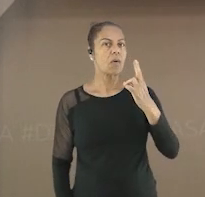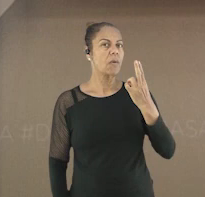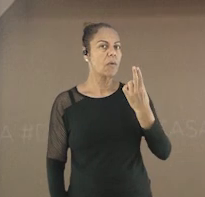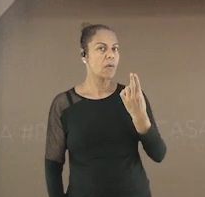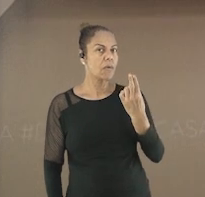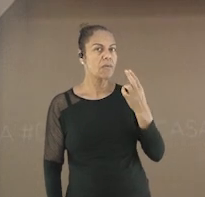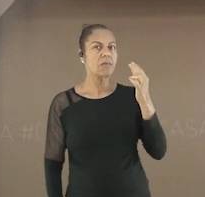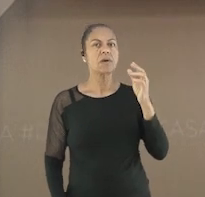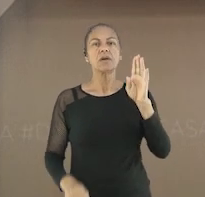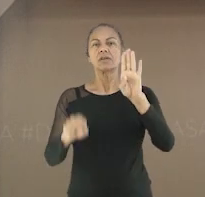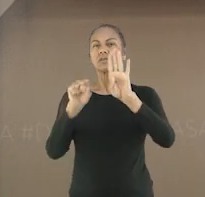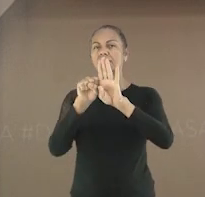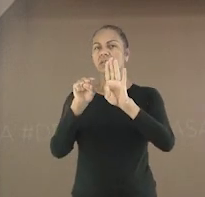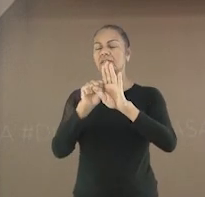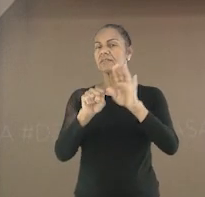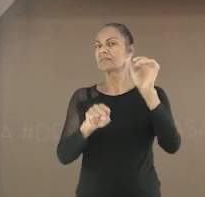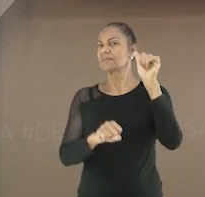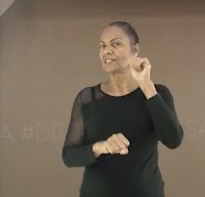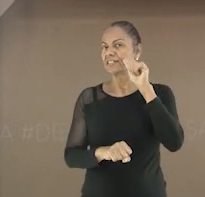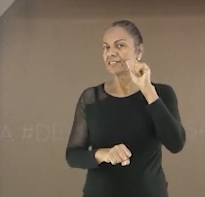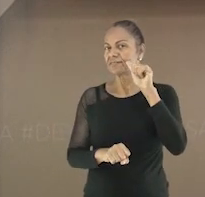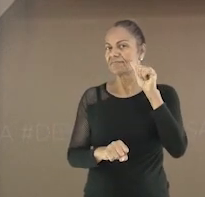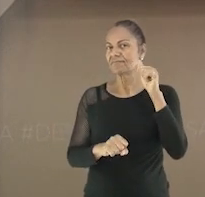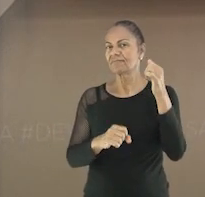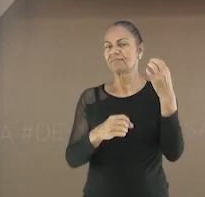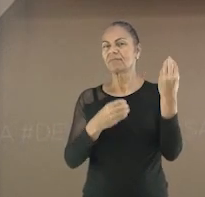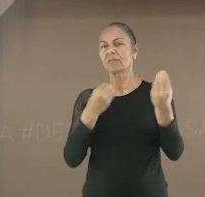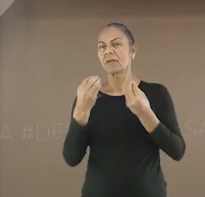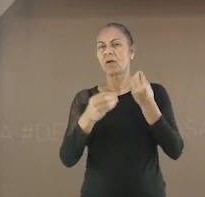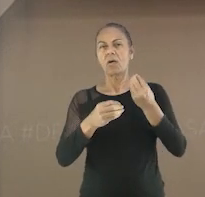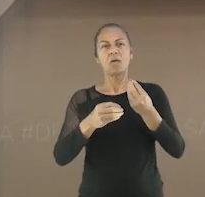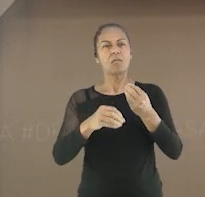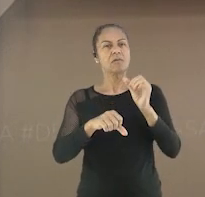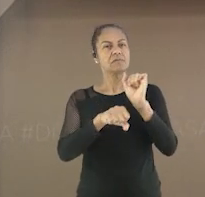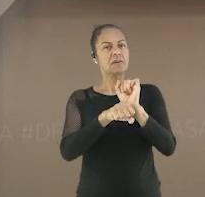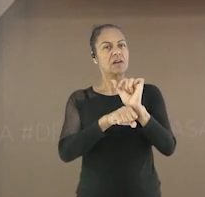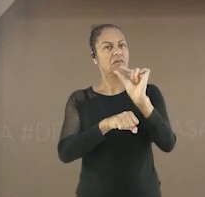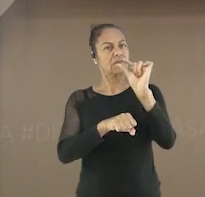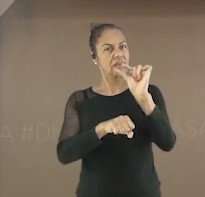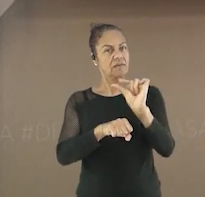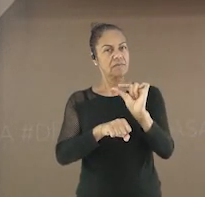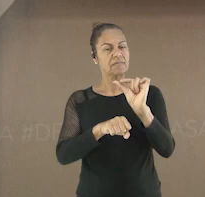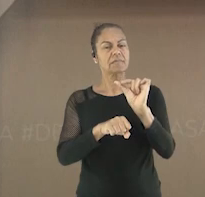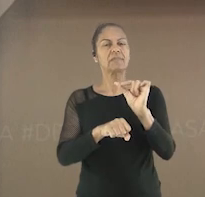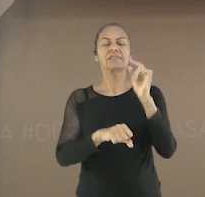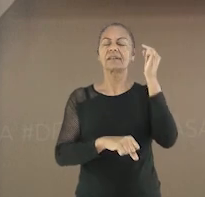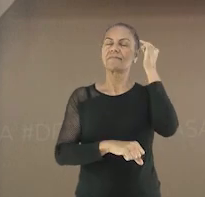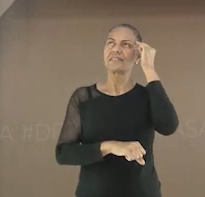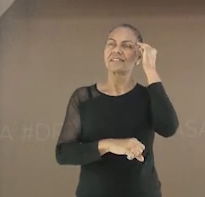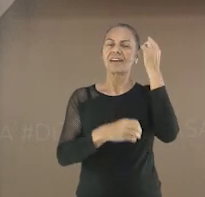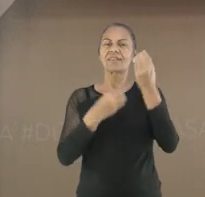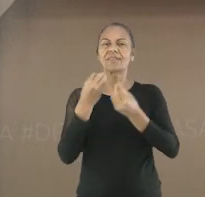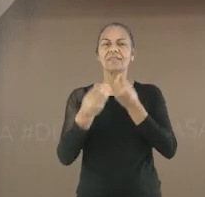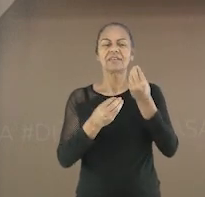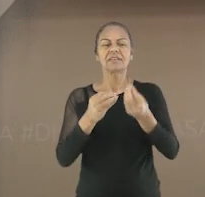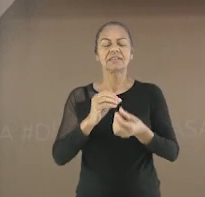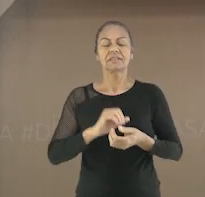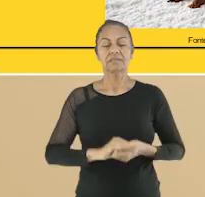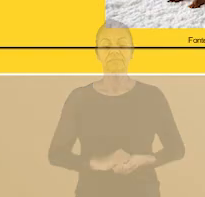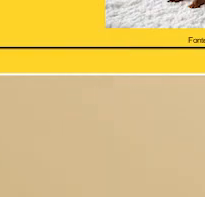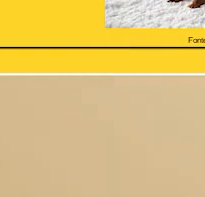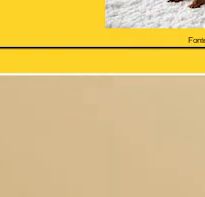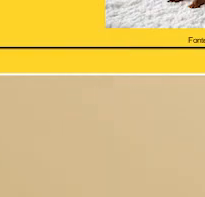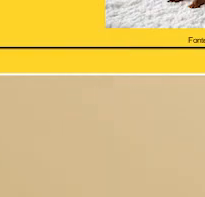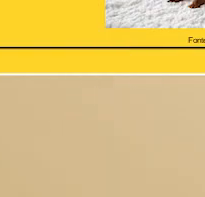substantivo masculino ou um substantivo feminino, cachorrinho. Eu vou dar um tempo para você pensar.